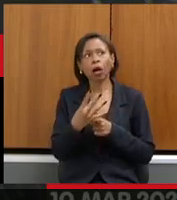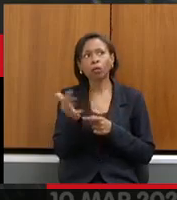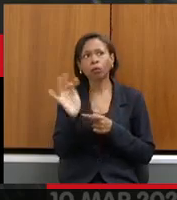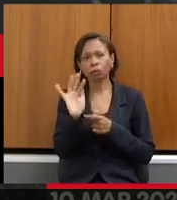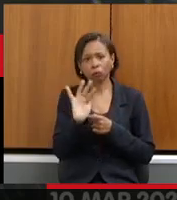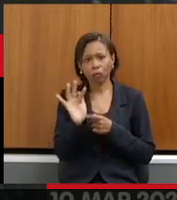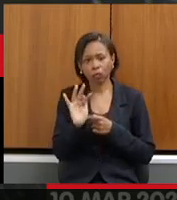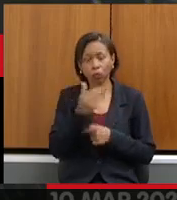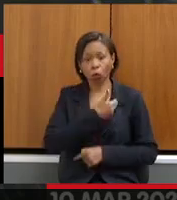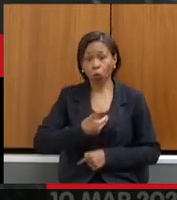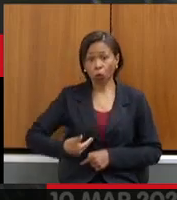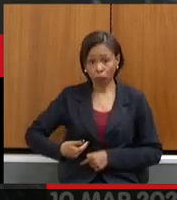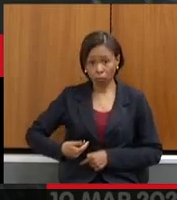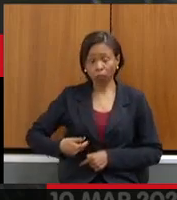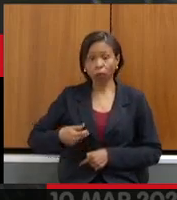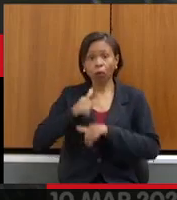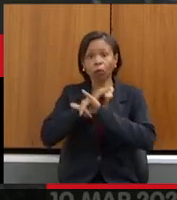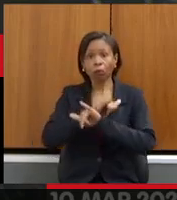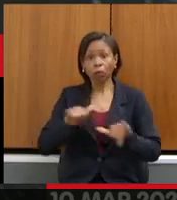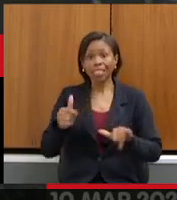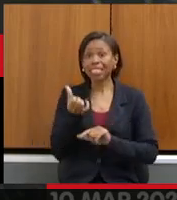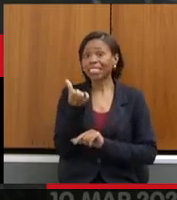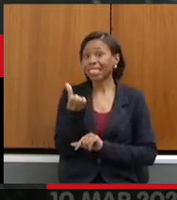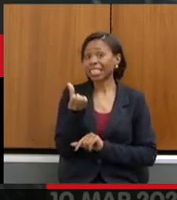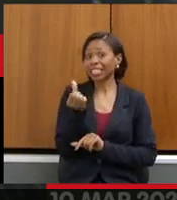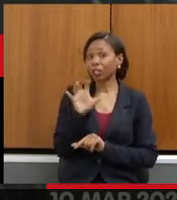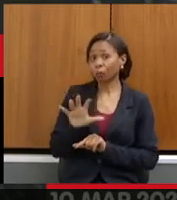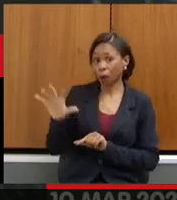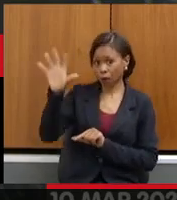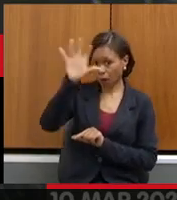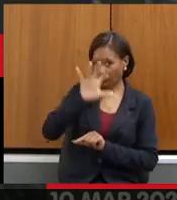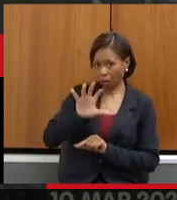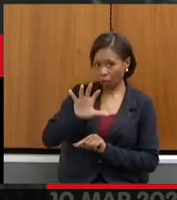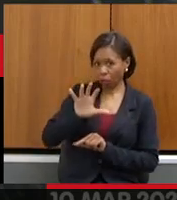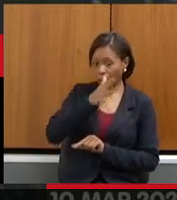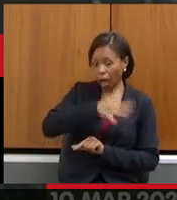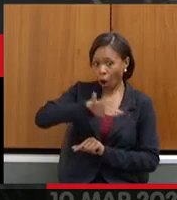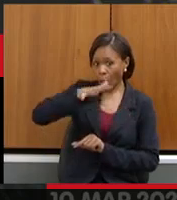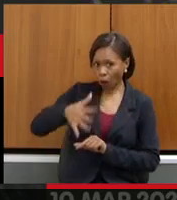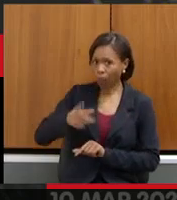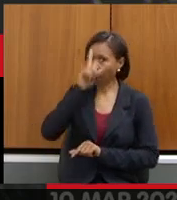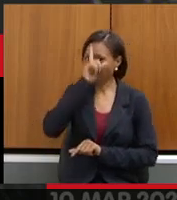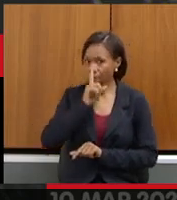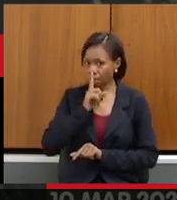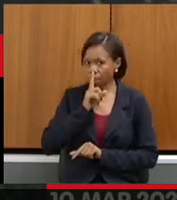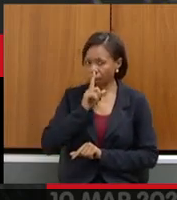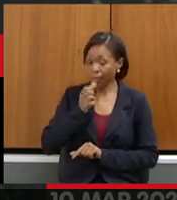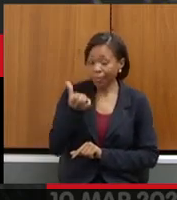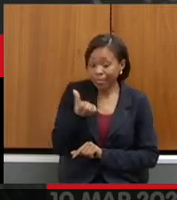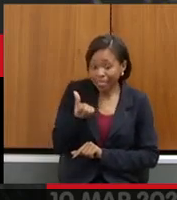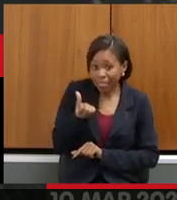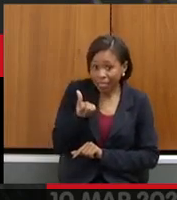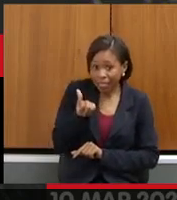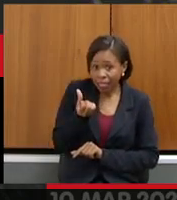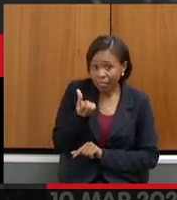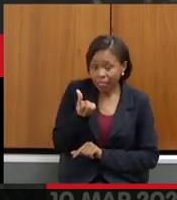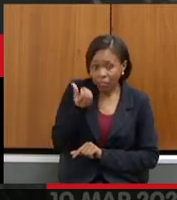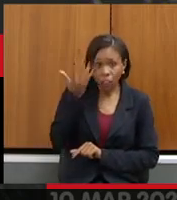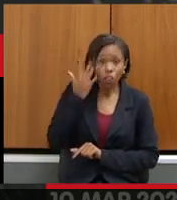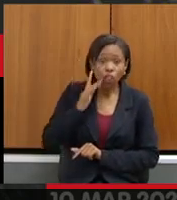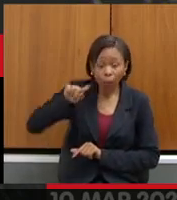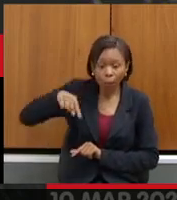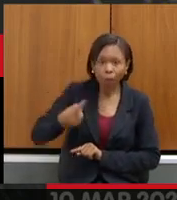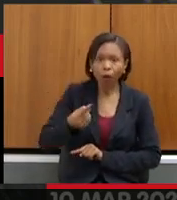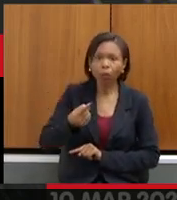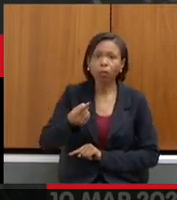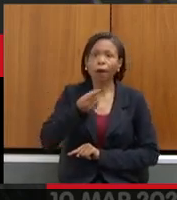o governo anunciou seis macrorregiões na onda amarela três dias depois o governo cria onda roxa